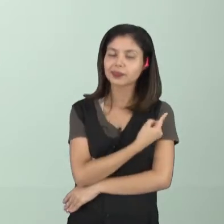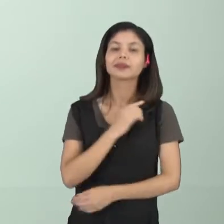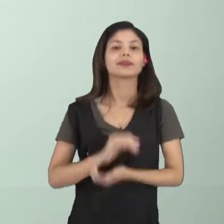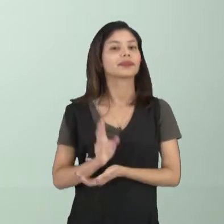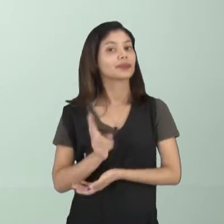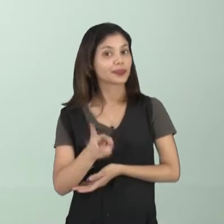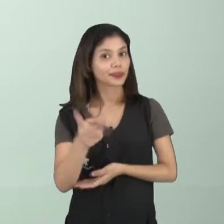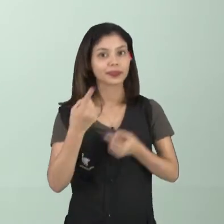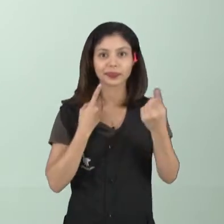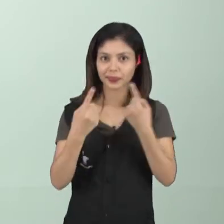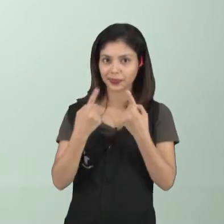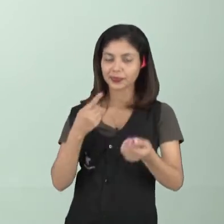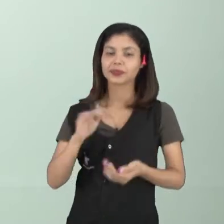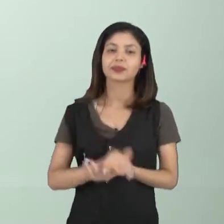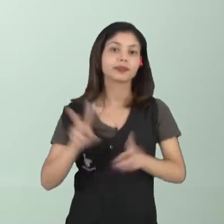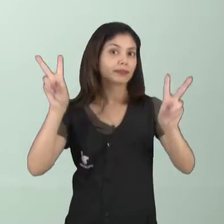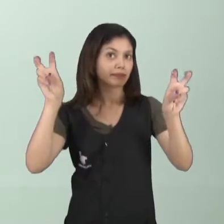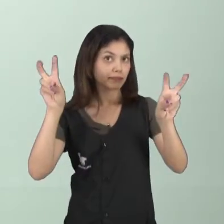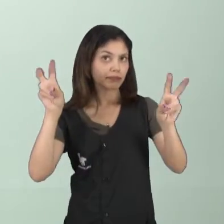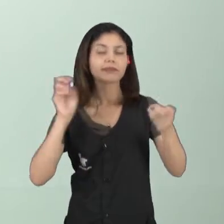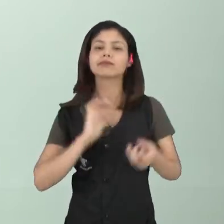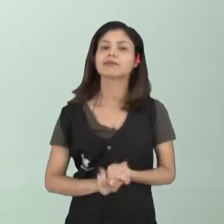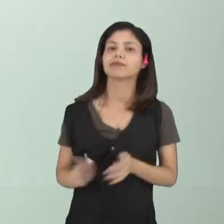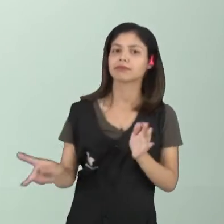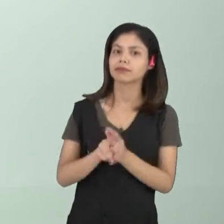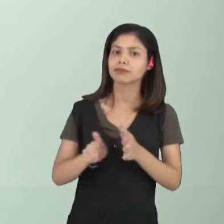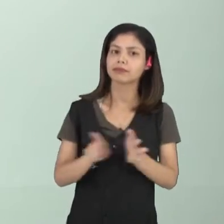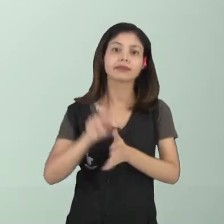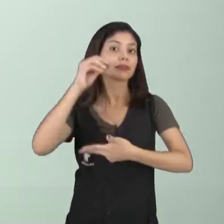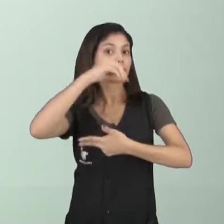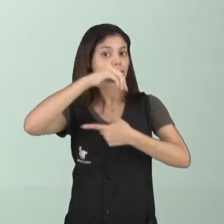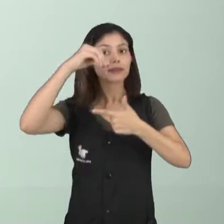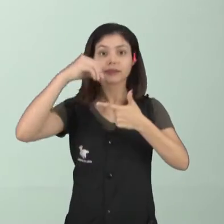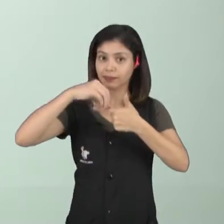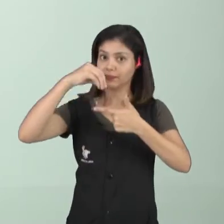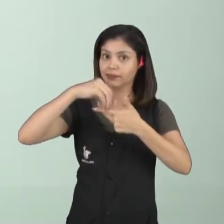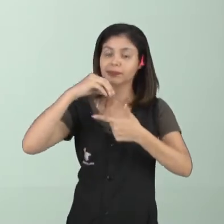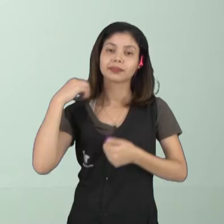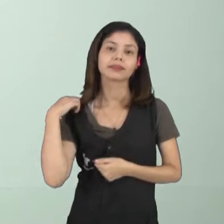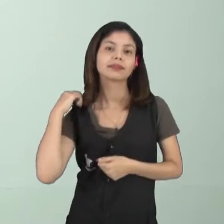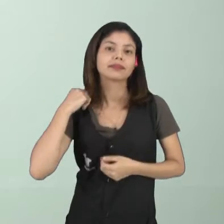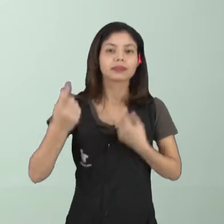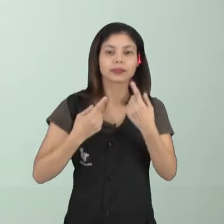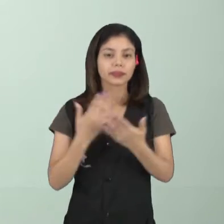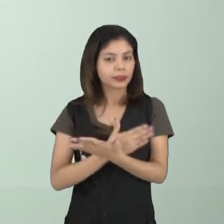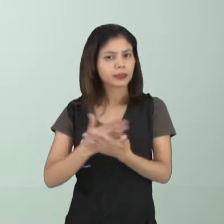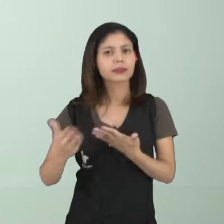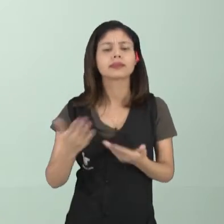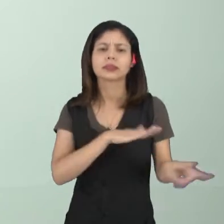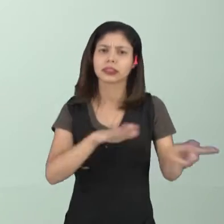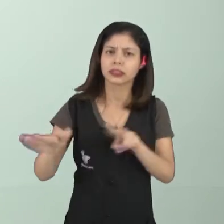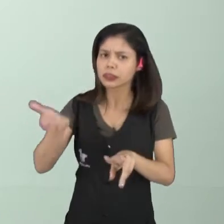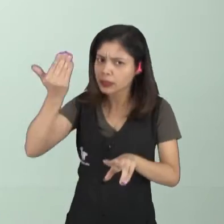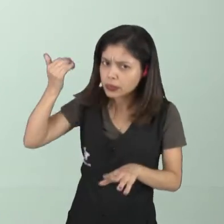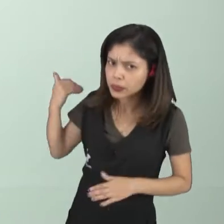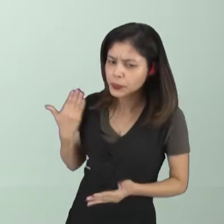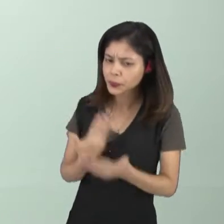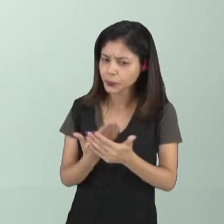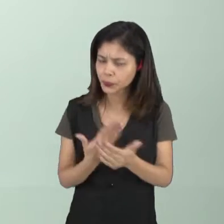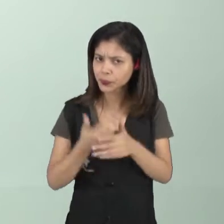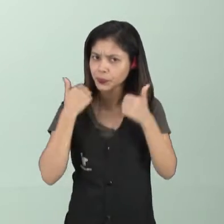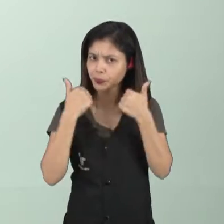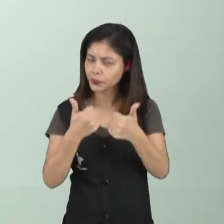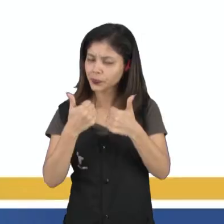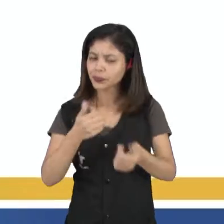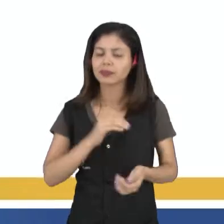nós vamos aí continuar discutindo o assunto referente ao segundo reinado que nós começamos discutir na aula passada